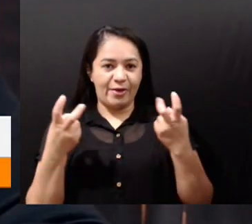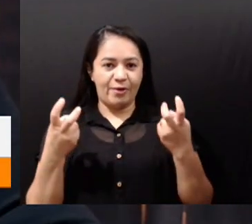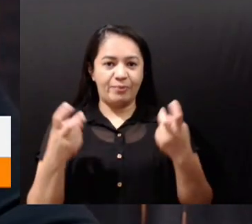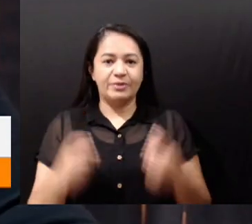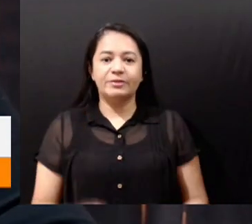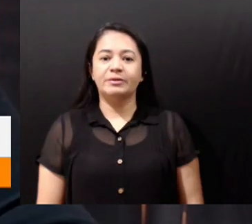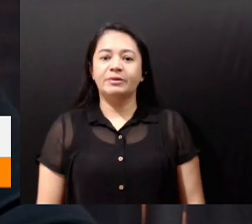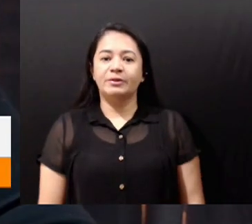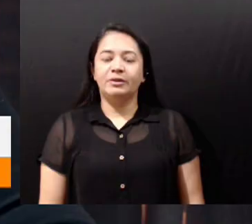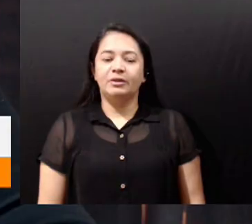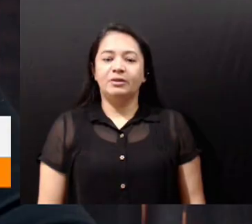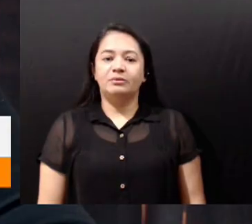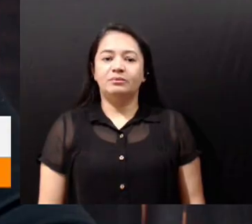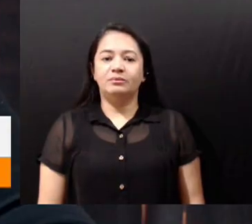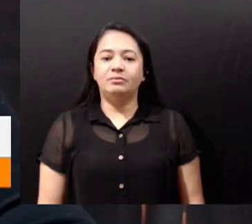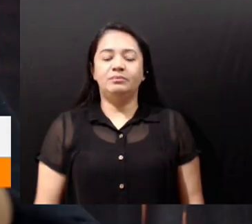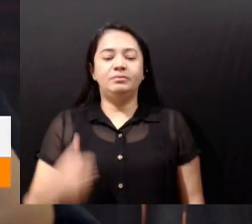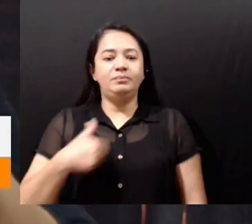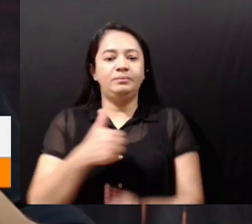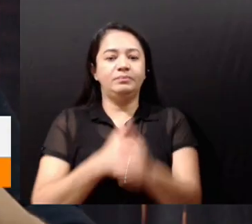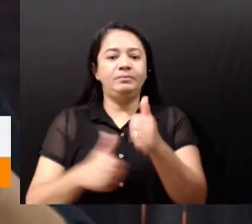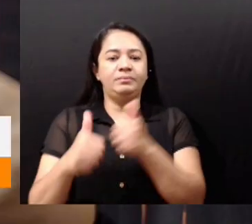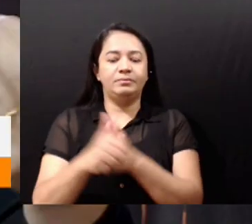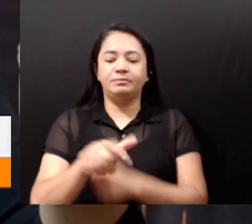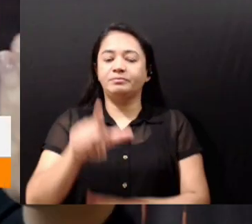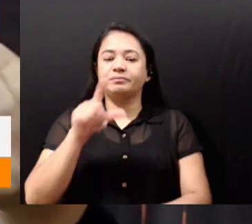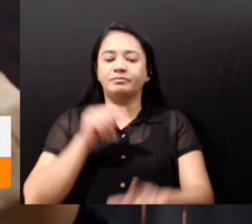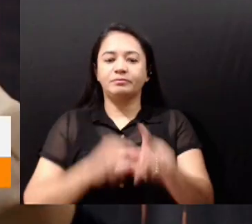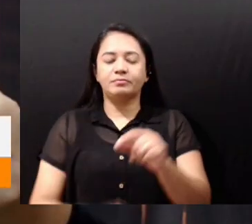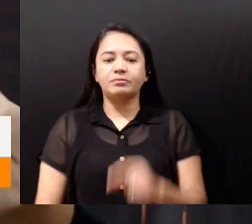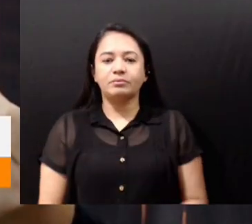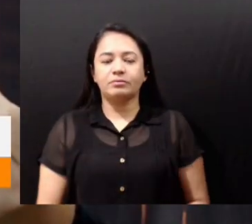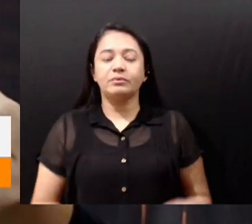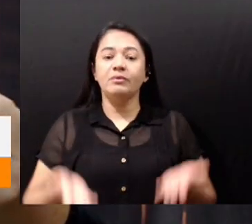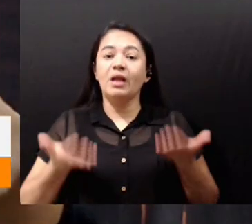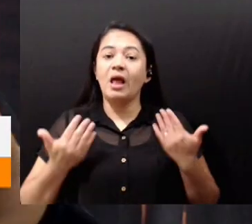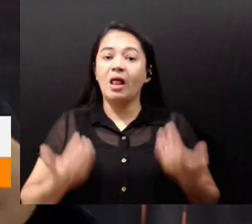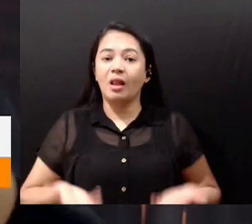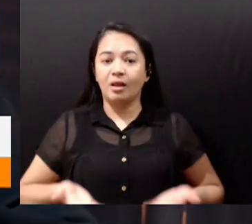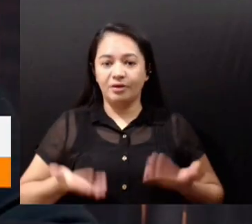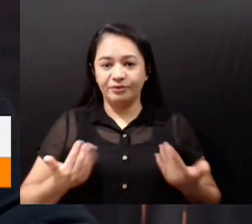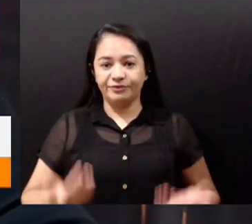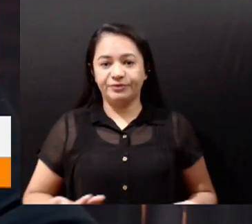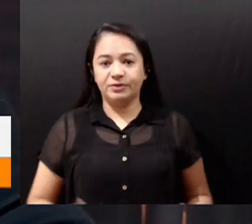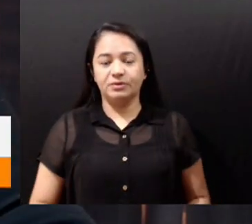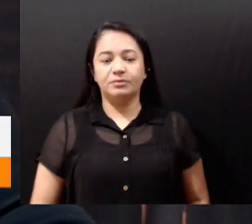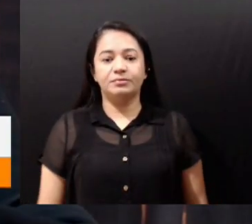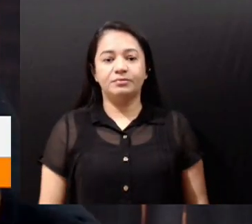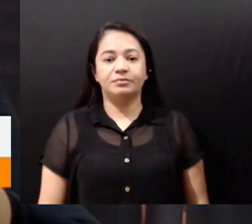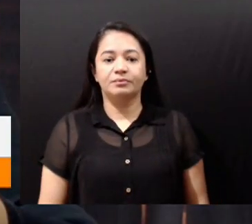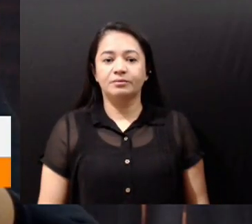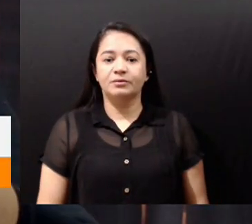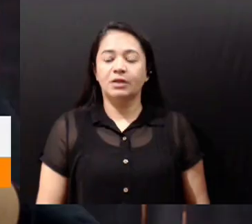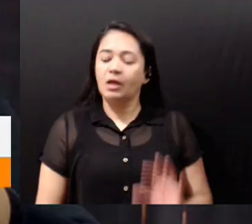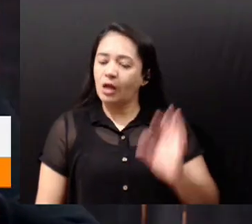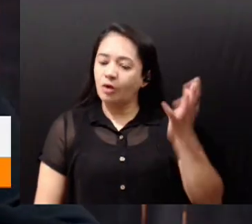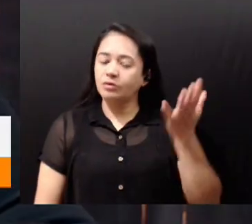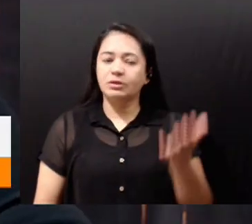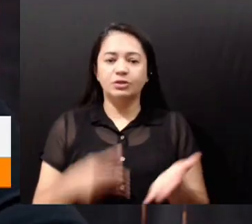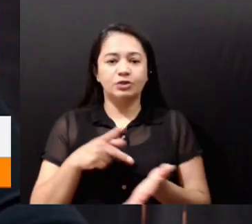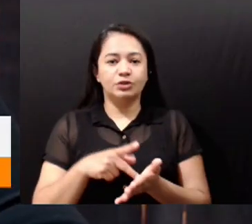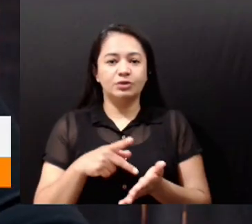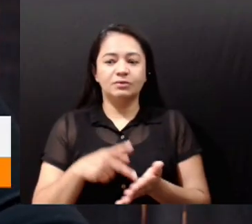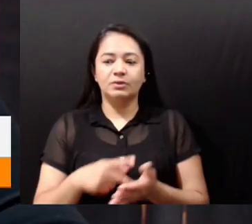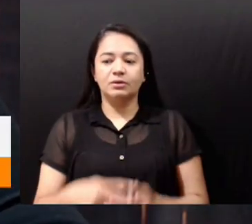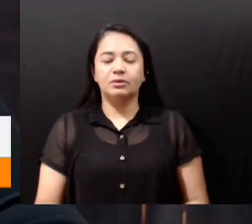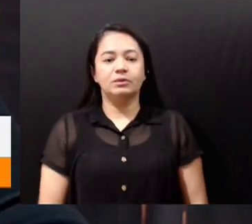eu tenho autonomia de escolha, fica mais leve e realmente Acontece. Por isso que quando eu